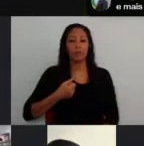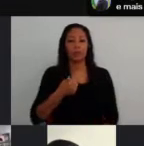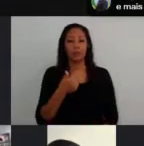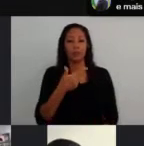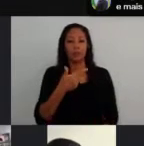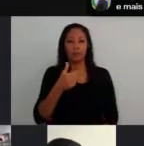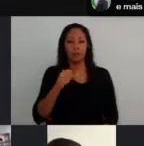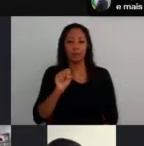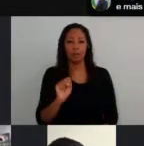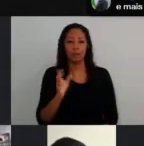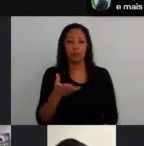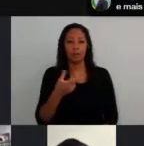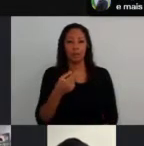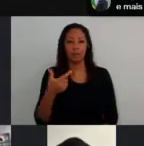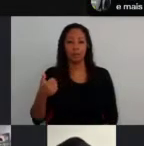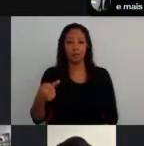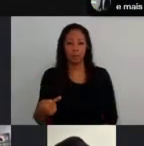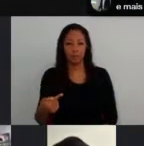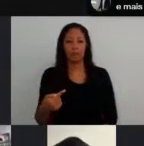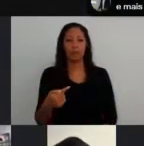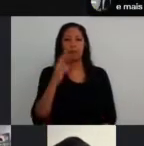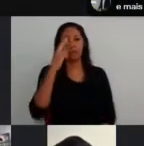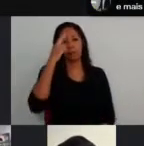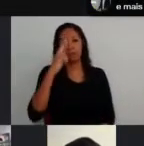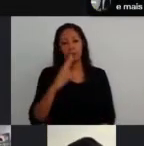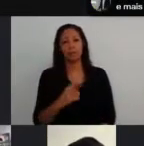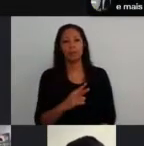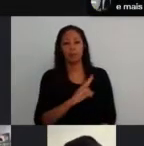128/2017, Poder Legislativo Municipal,